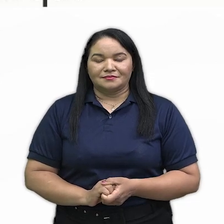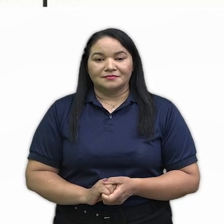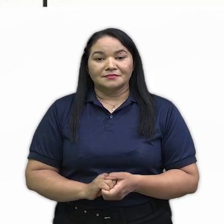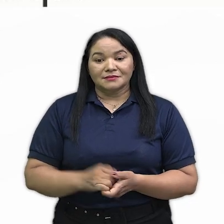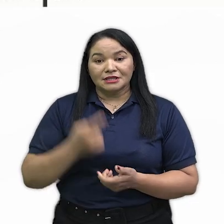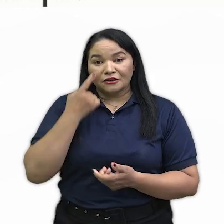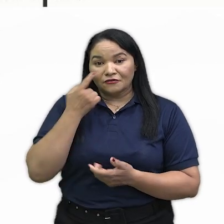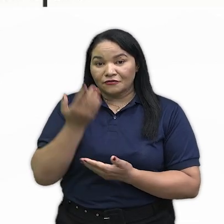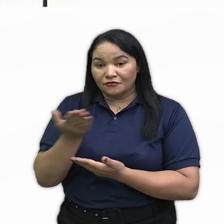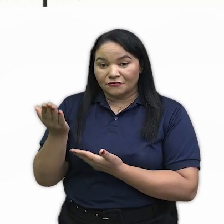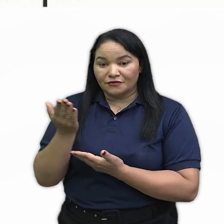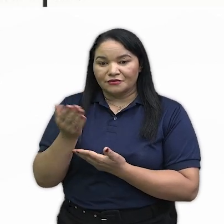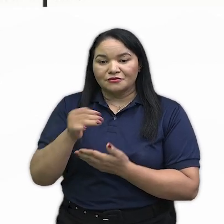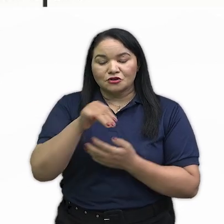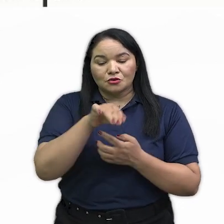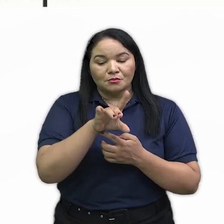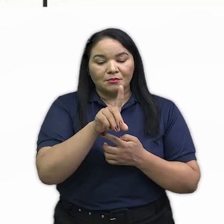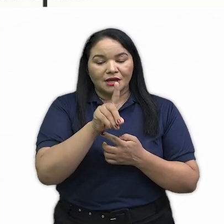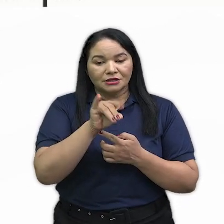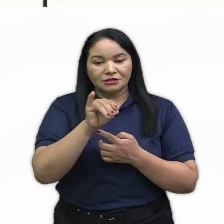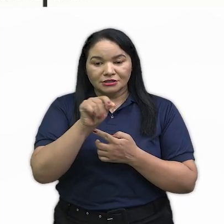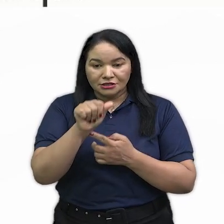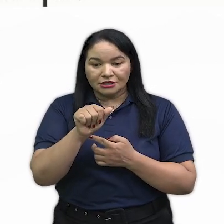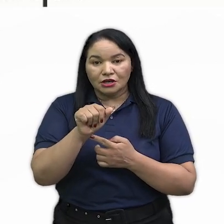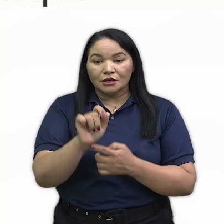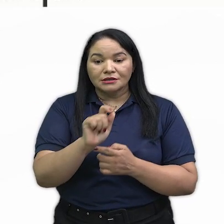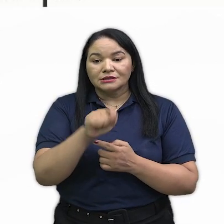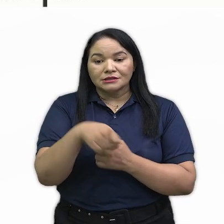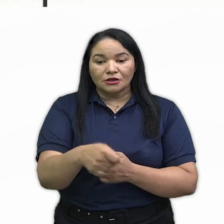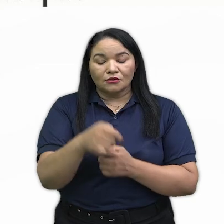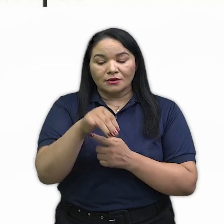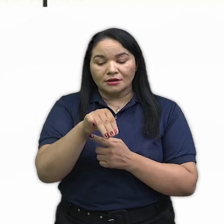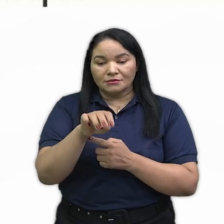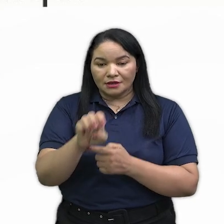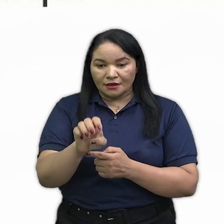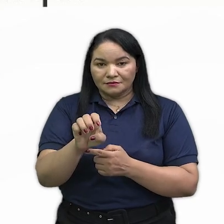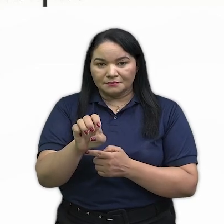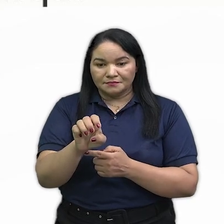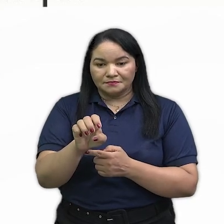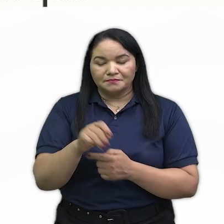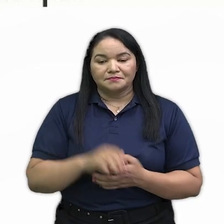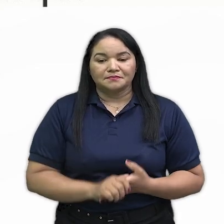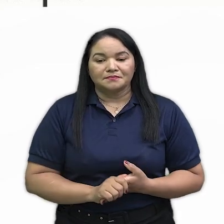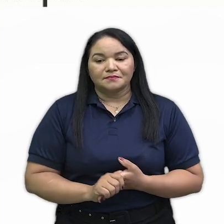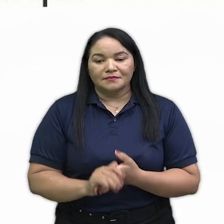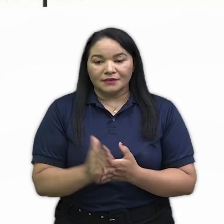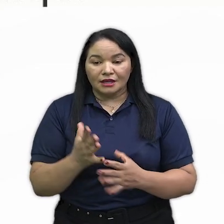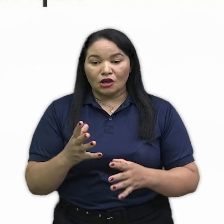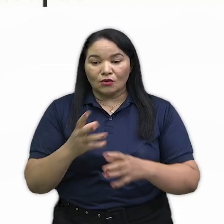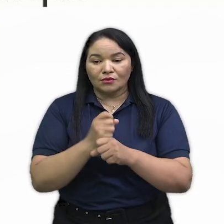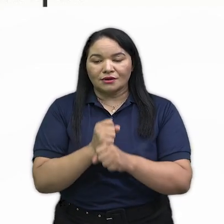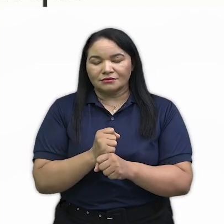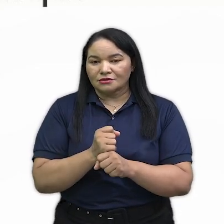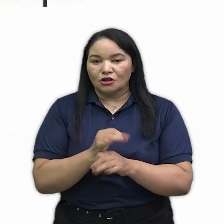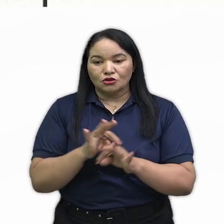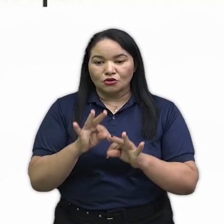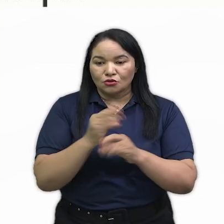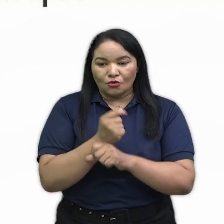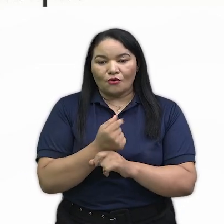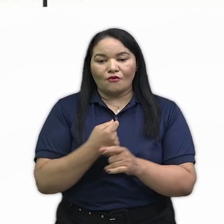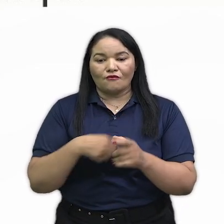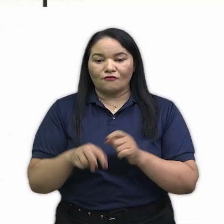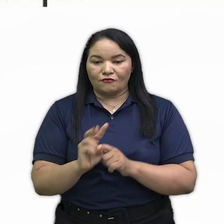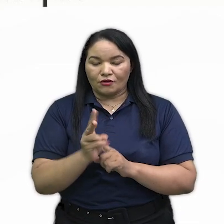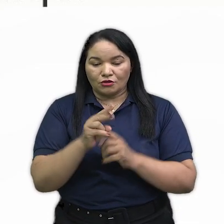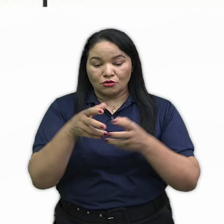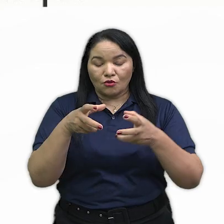Olha lá, média. A gente vai aqui abreviar por ME, tá? É calculada somando todos os valores